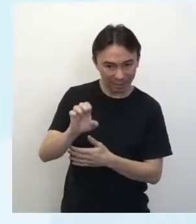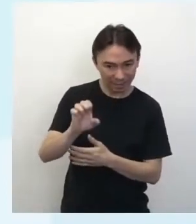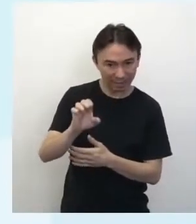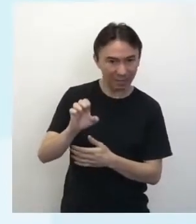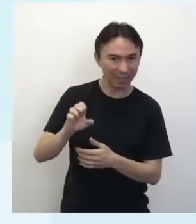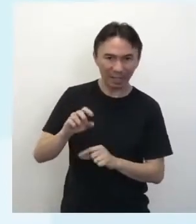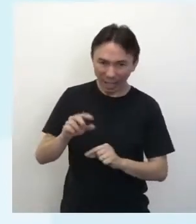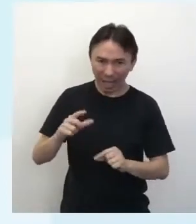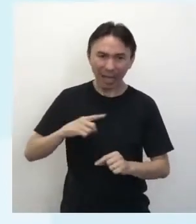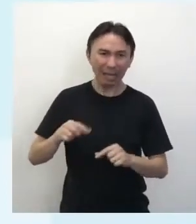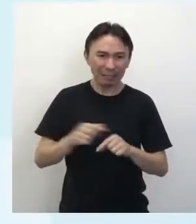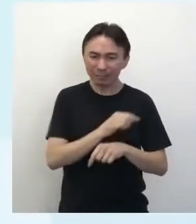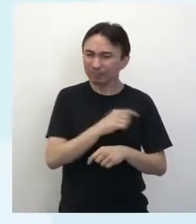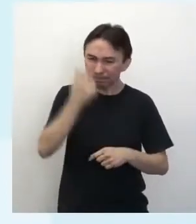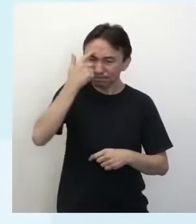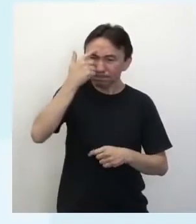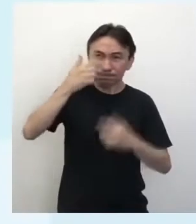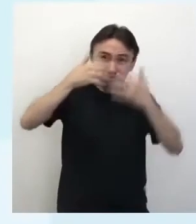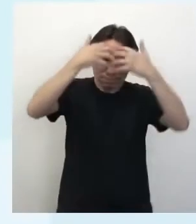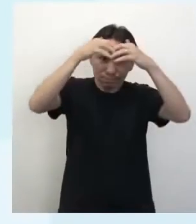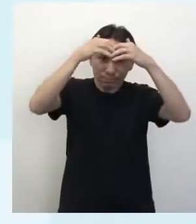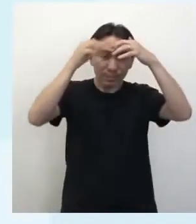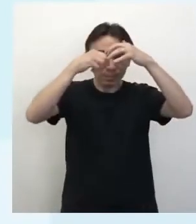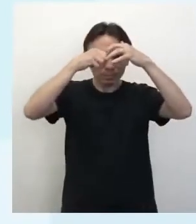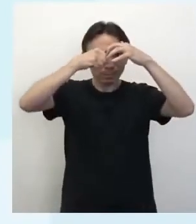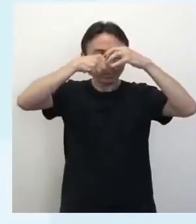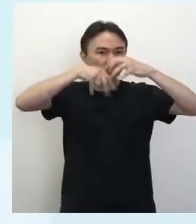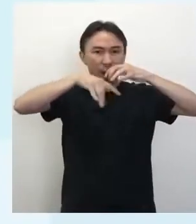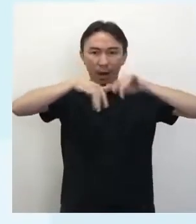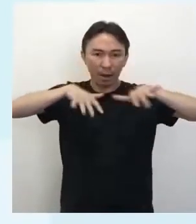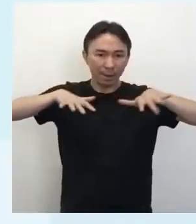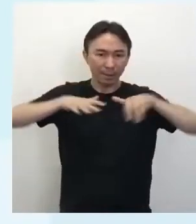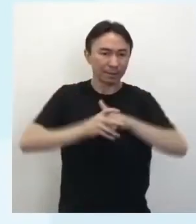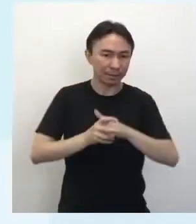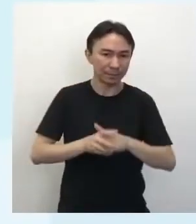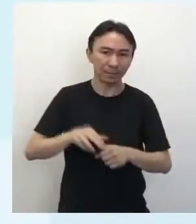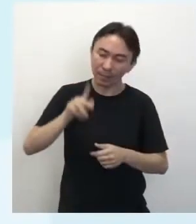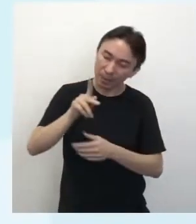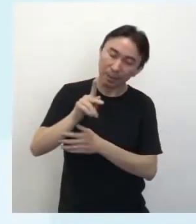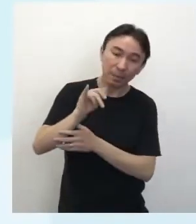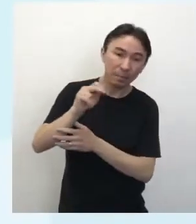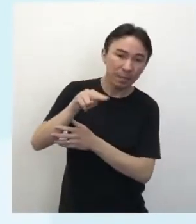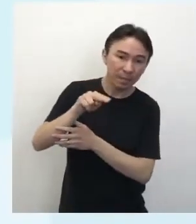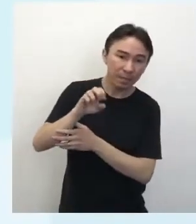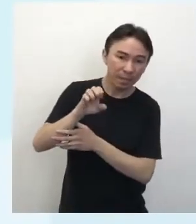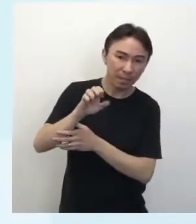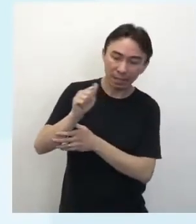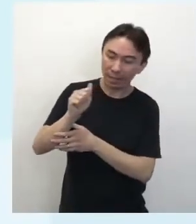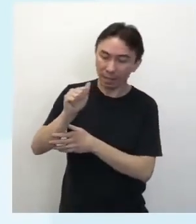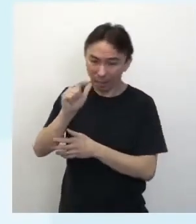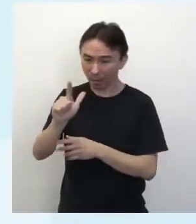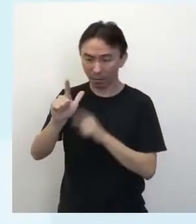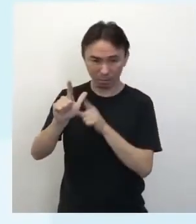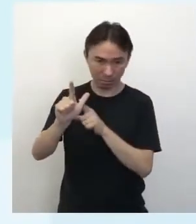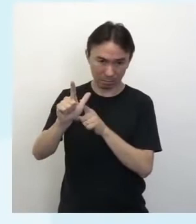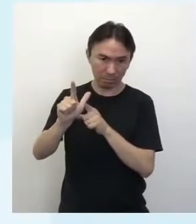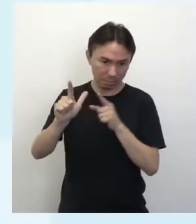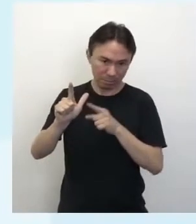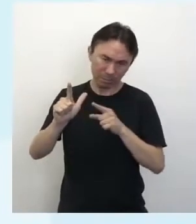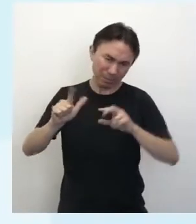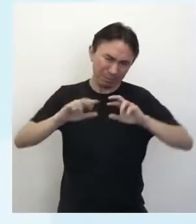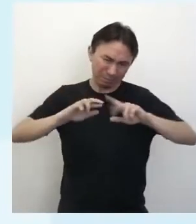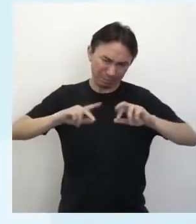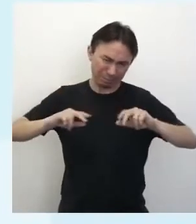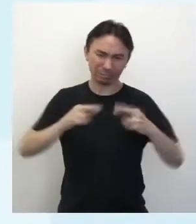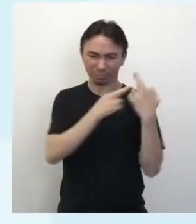de todas as outras glândulas, tá bom? A pineal, ela tem outras funções, eu vou falar a principal da principal. Ela é